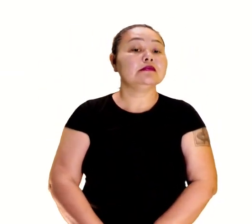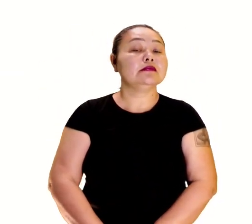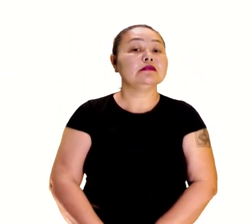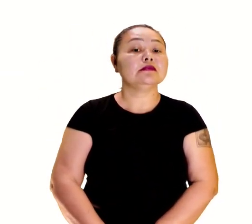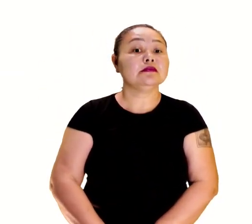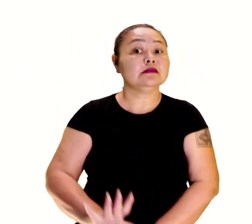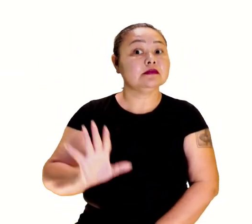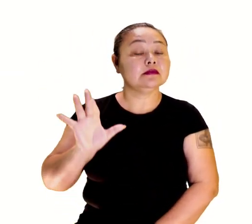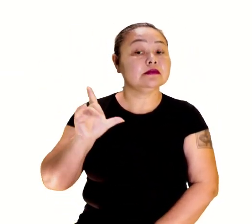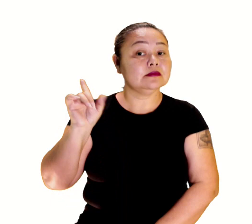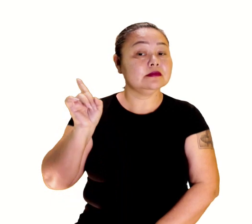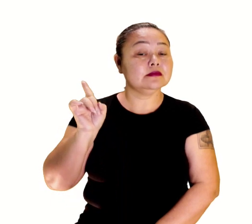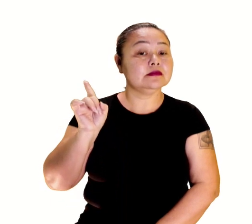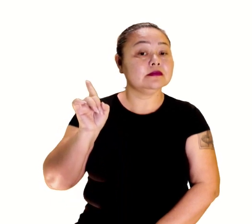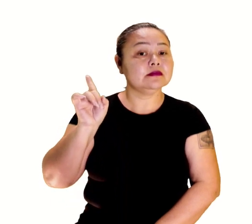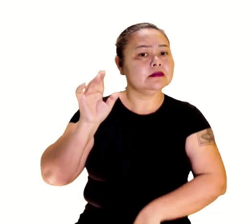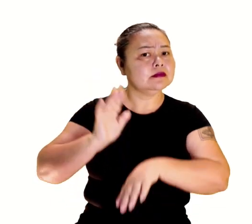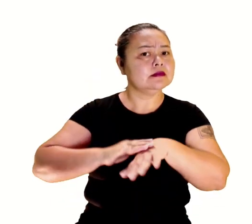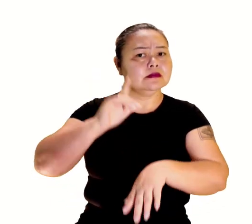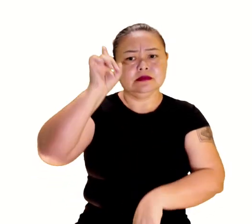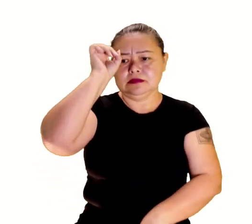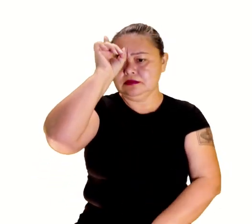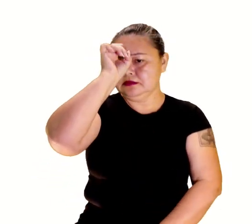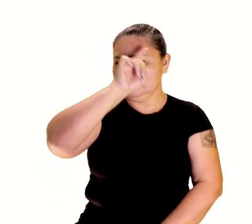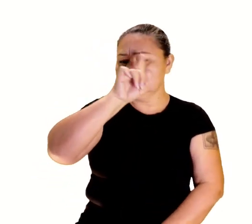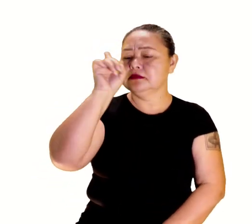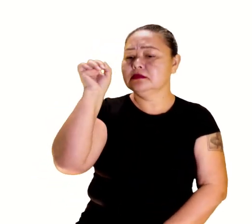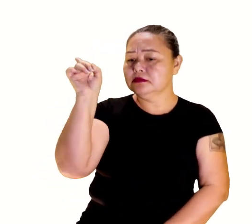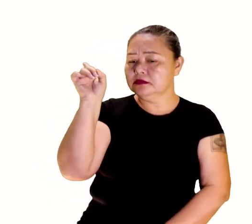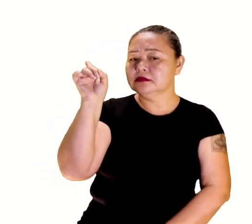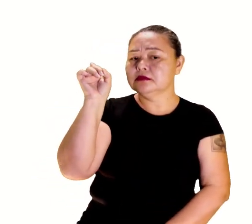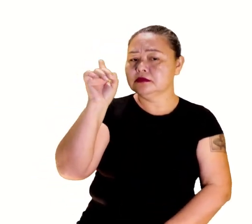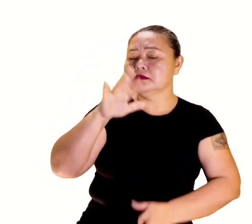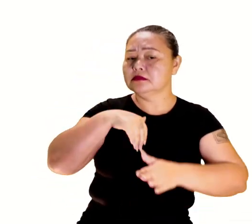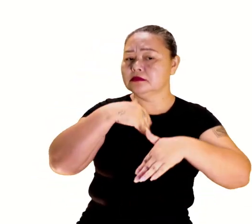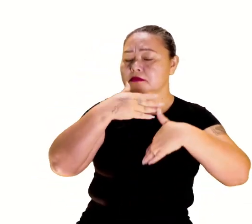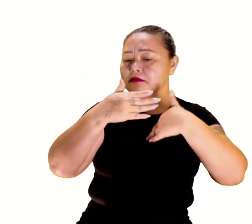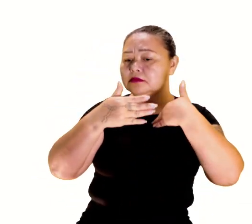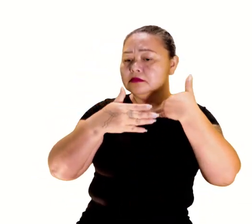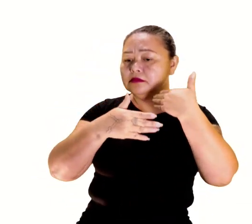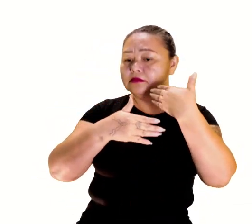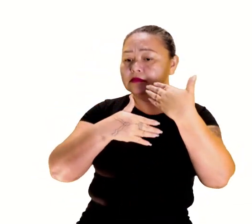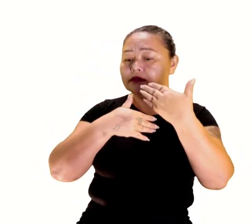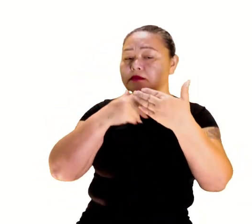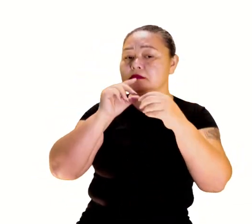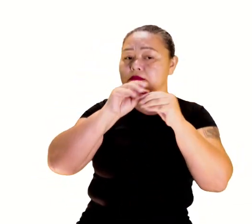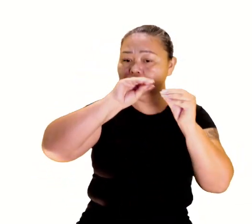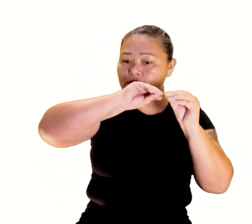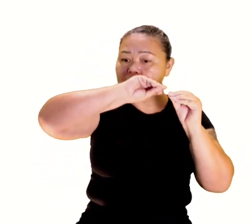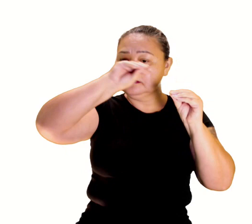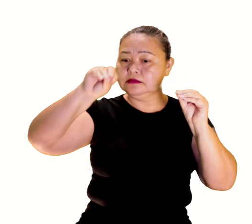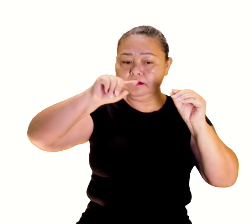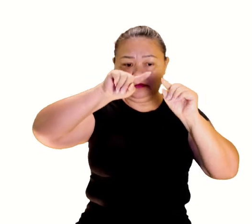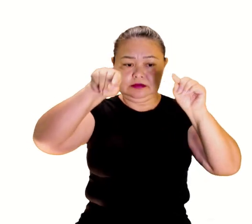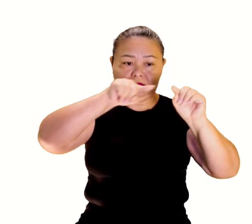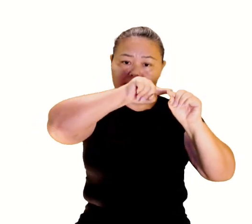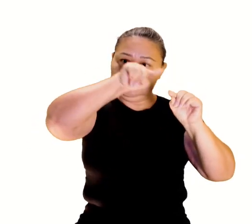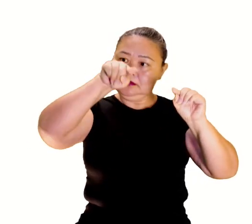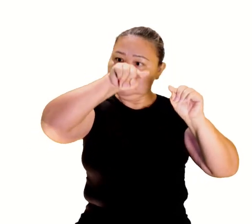Eita, essa daqui ficou mais difícil agora. Essa aqui tem um processo chamado, né, a operação distributiva. Então, a gente vai usar